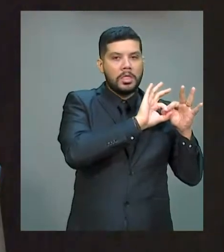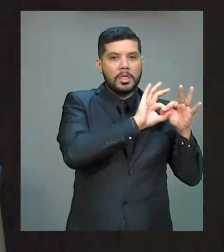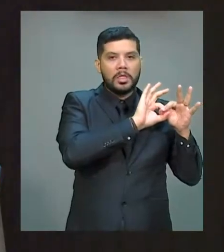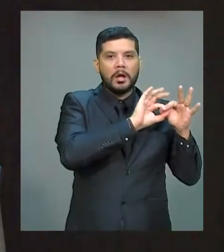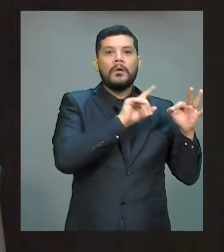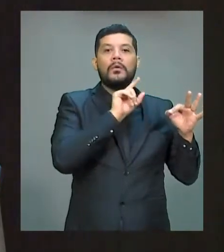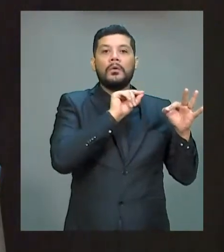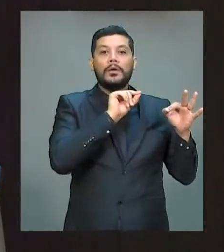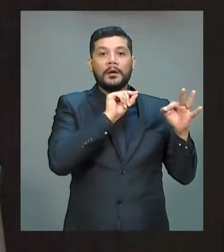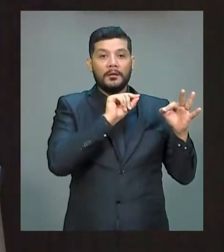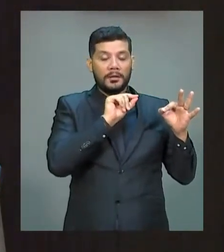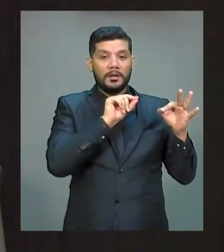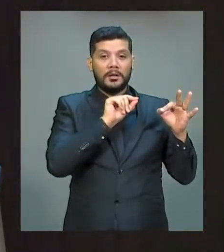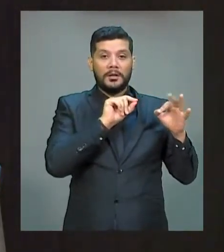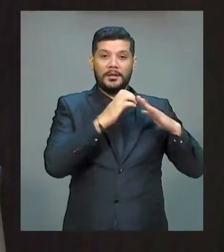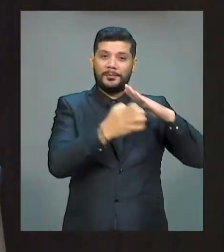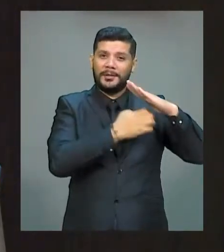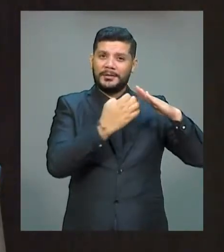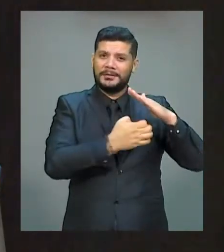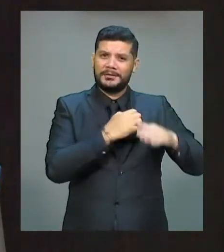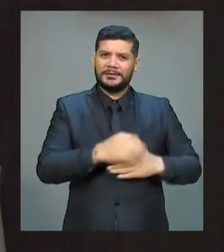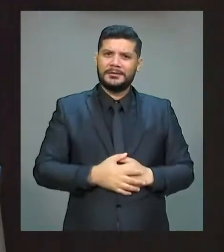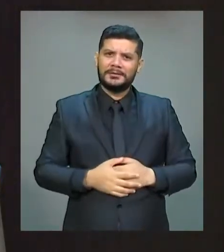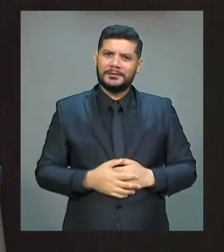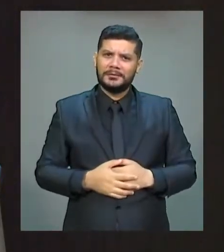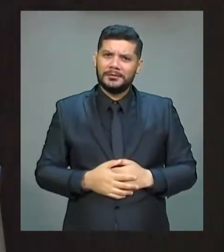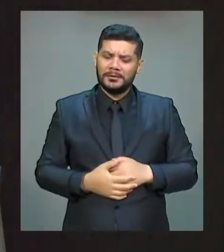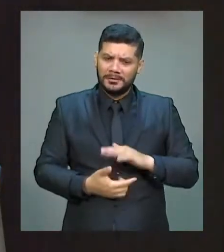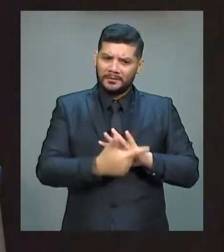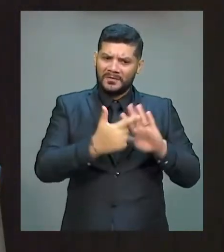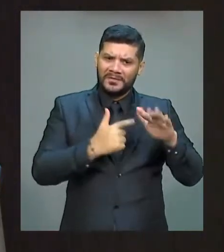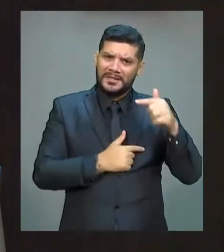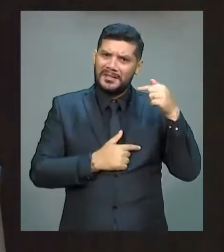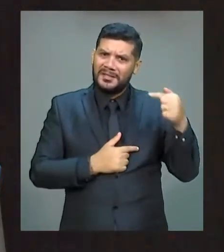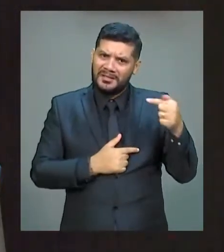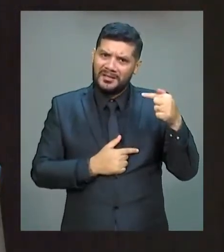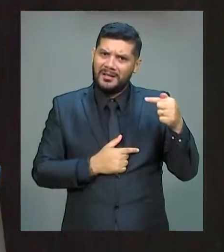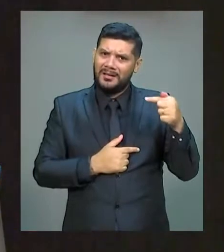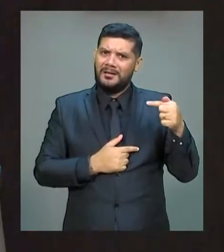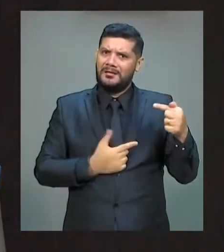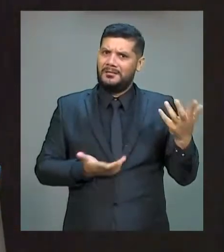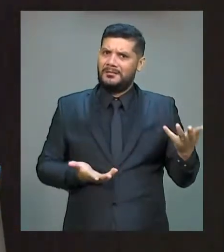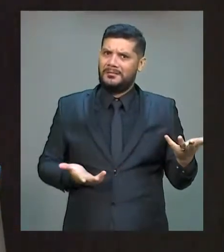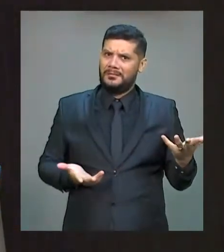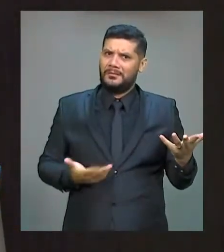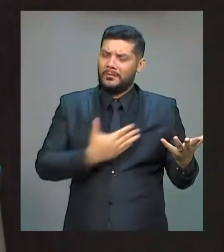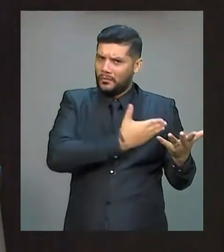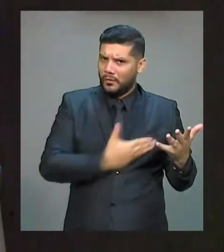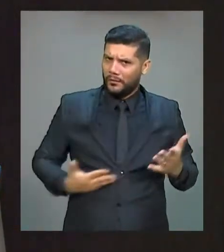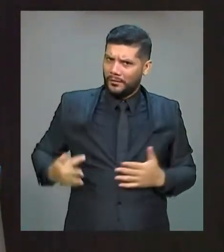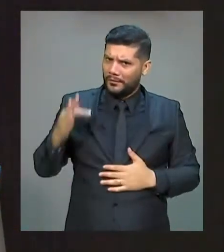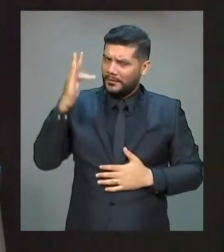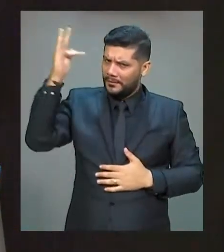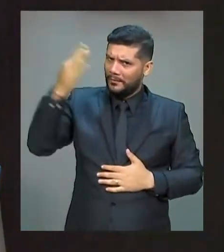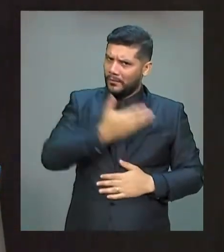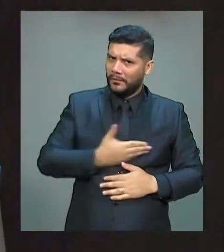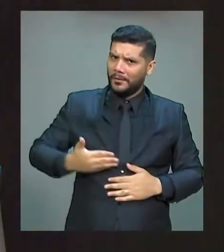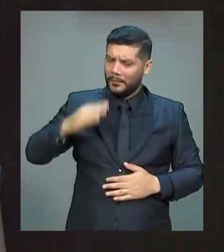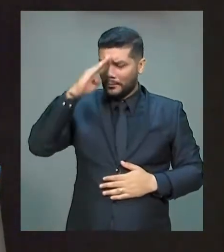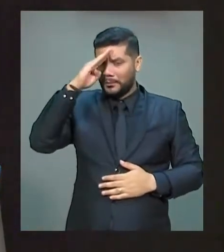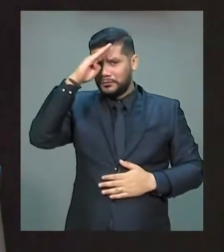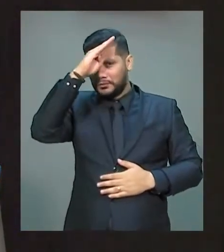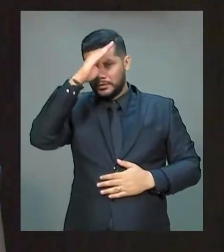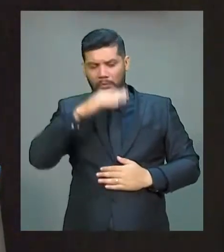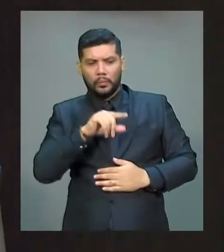da patente. 7 eventos seguidos, todo o mês, o governo federal, o governo Bolsonaro, jogou contra o